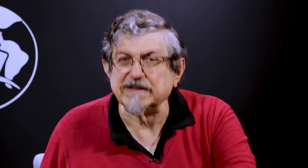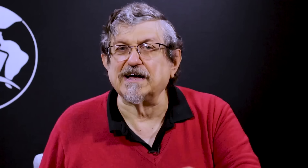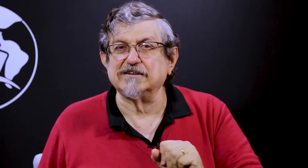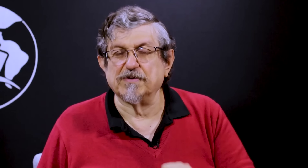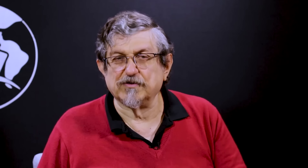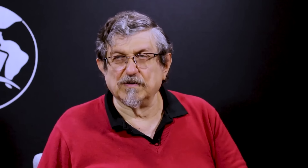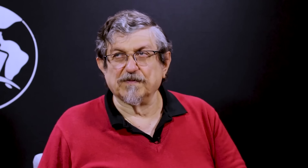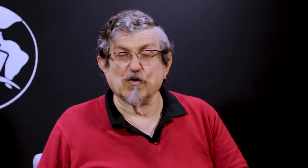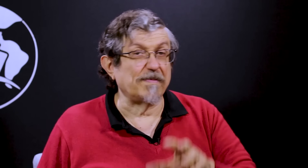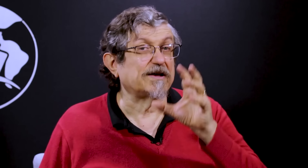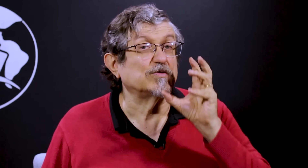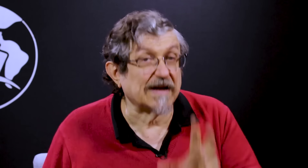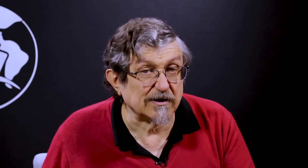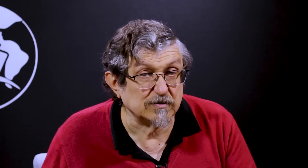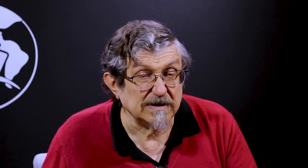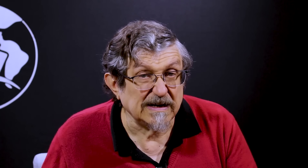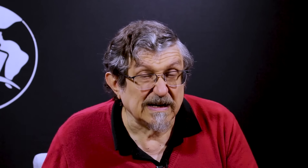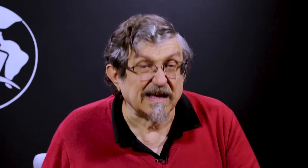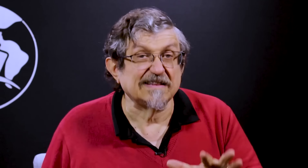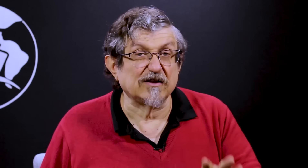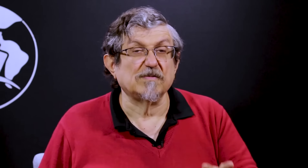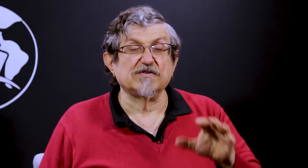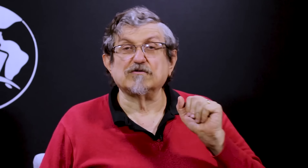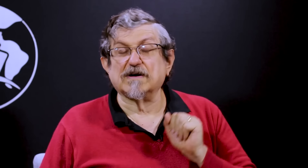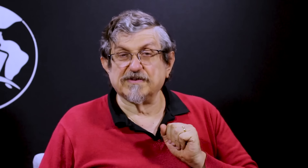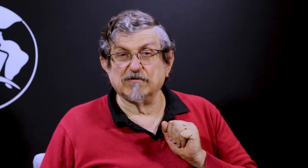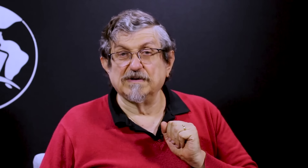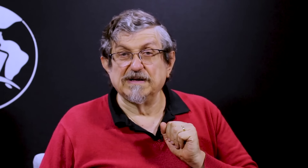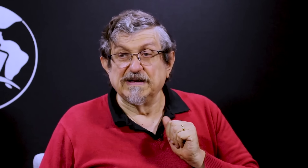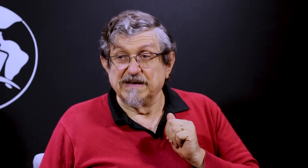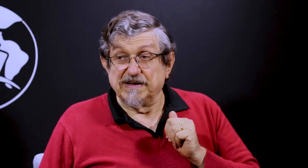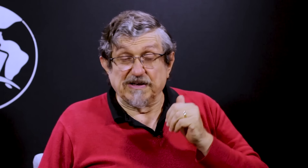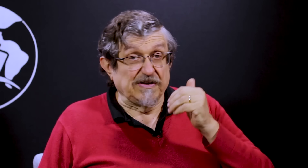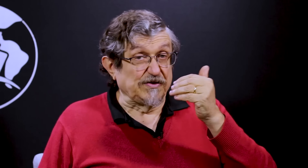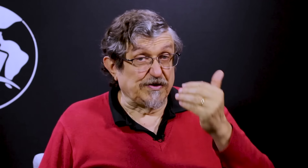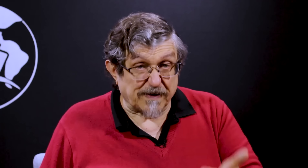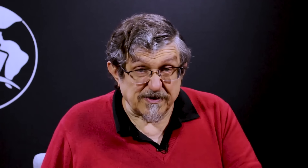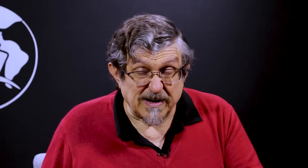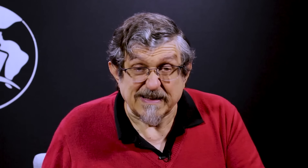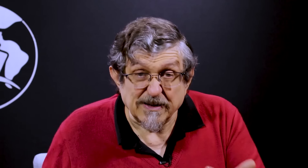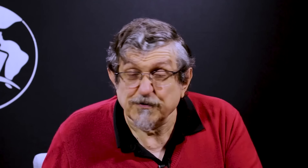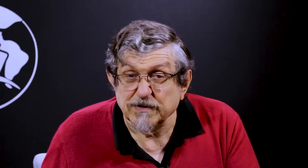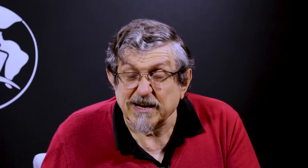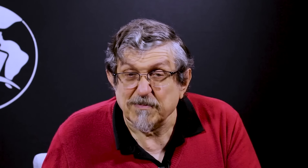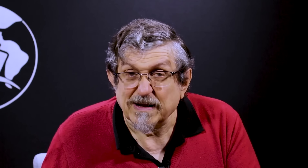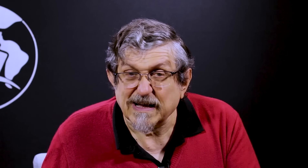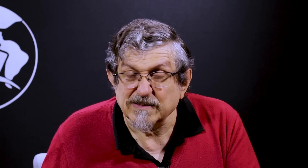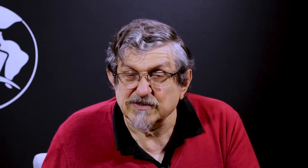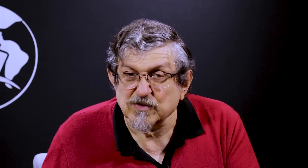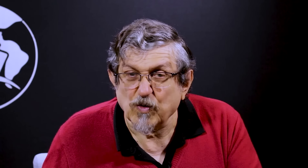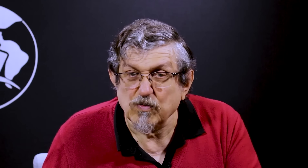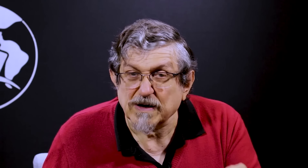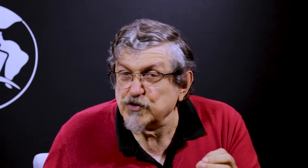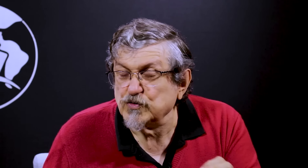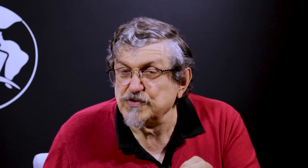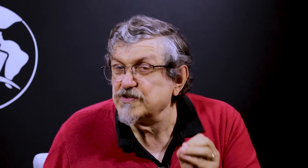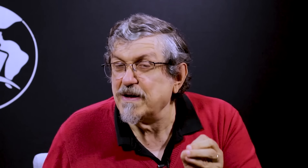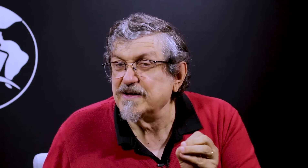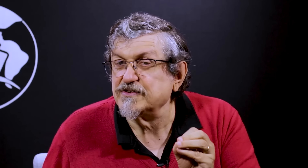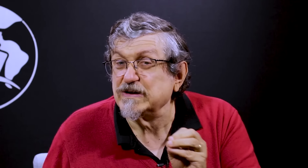aproveitar da pessoa como é que eu trato quem tá numa situação de fragilidade vulnerabilidade com uma